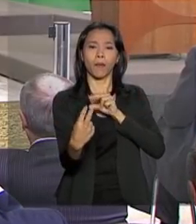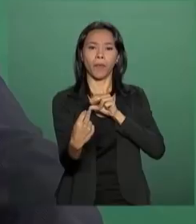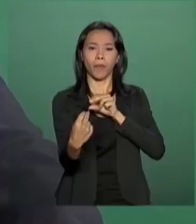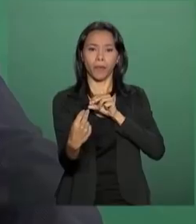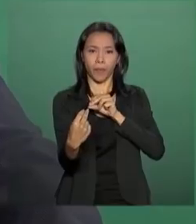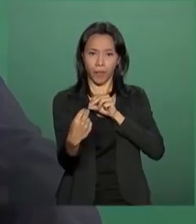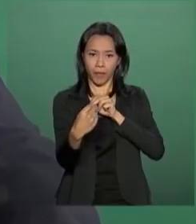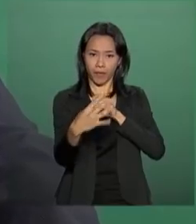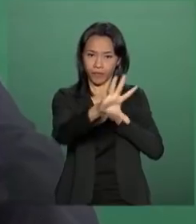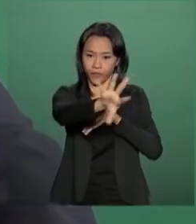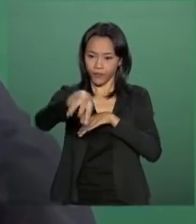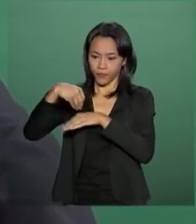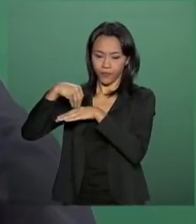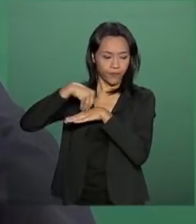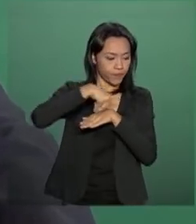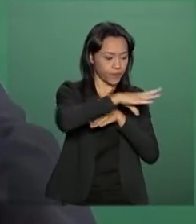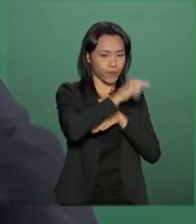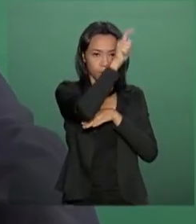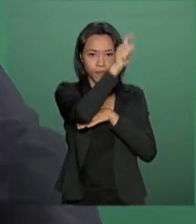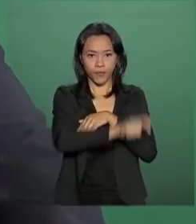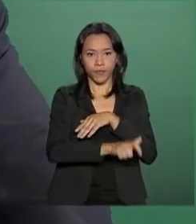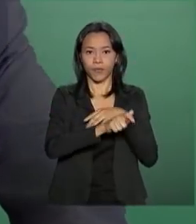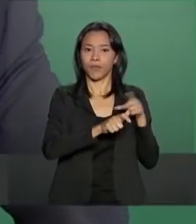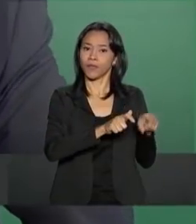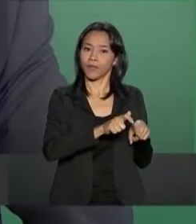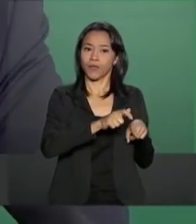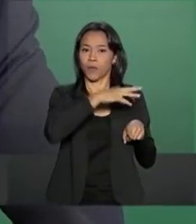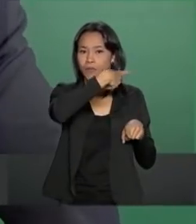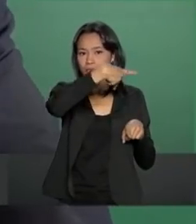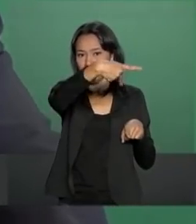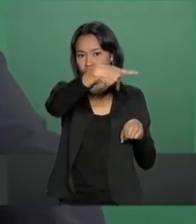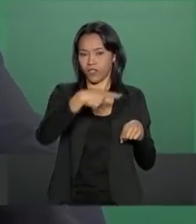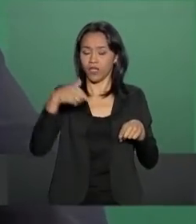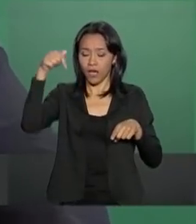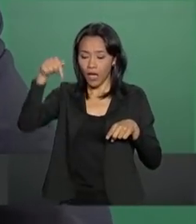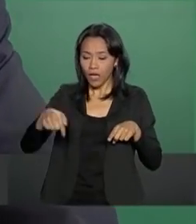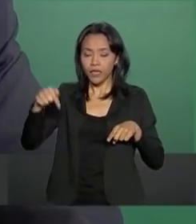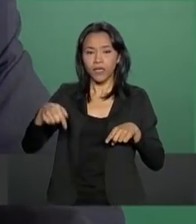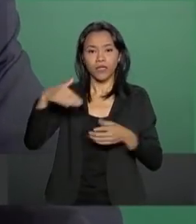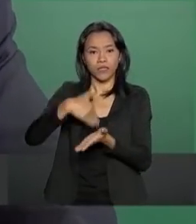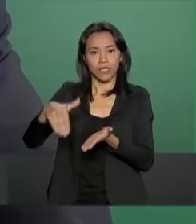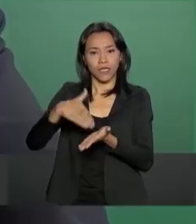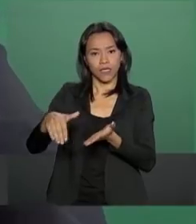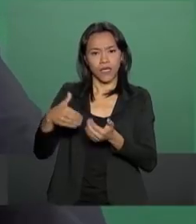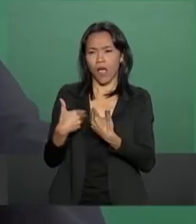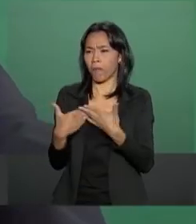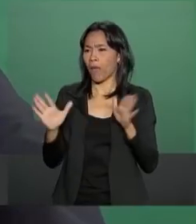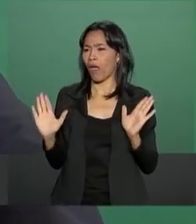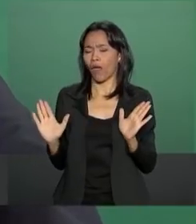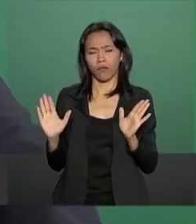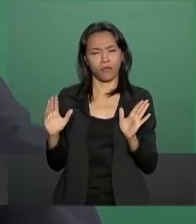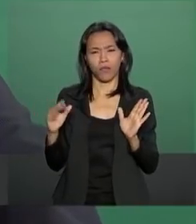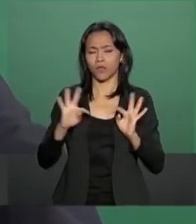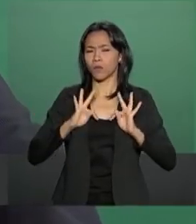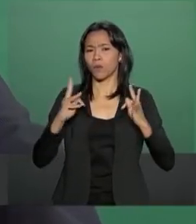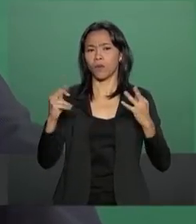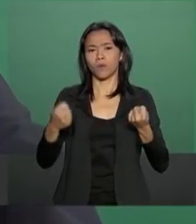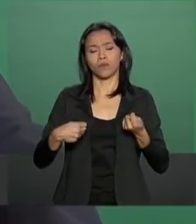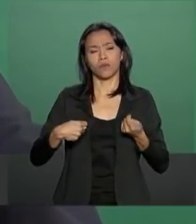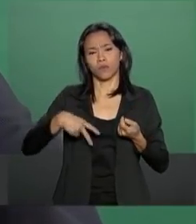República. Aqui, nós estaremos sempre de portas abertas a todos os prefeitos, aos governadores,